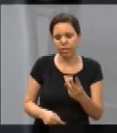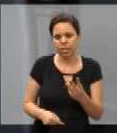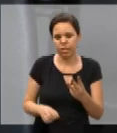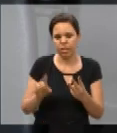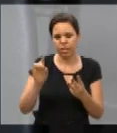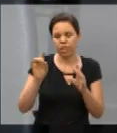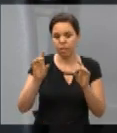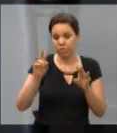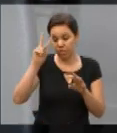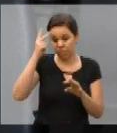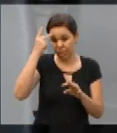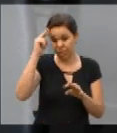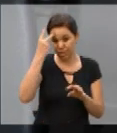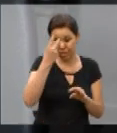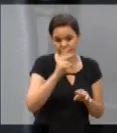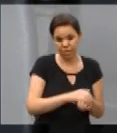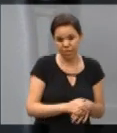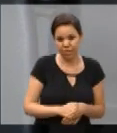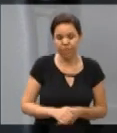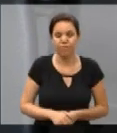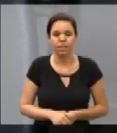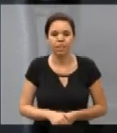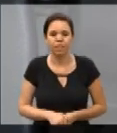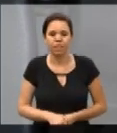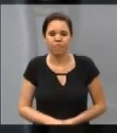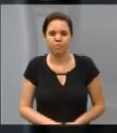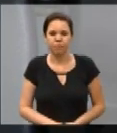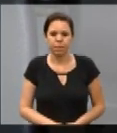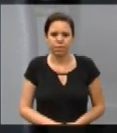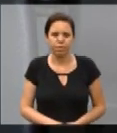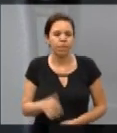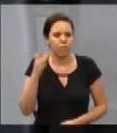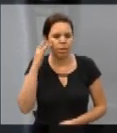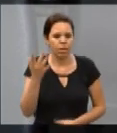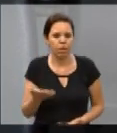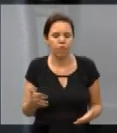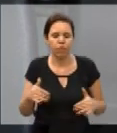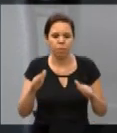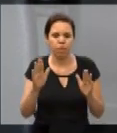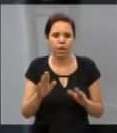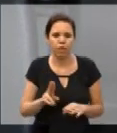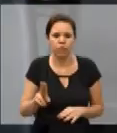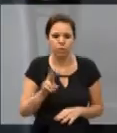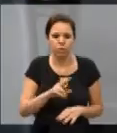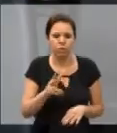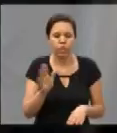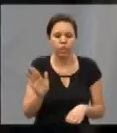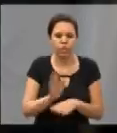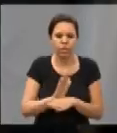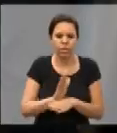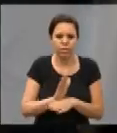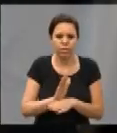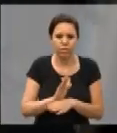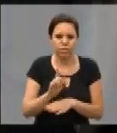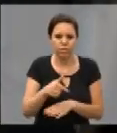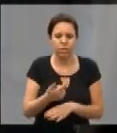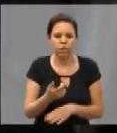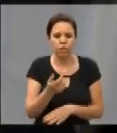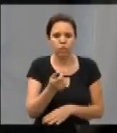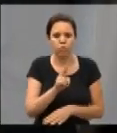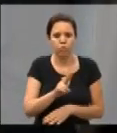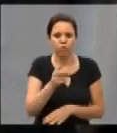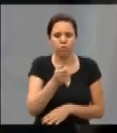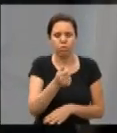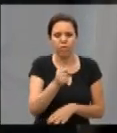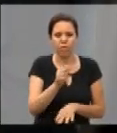porque televisão também é uma outra chavinha. Né? Eu acho que a mais contida, na minha opinião, é o cinema. Eu acho que você usa menos técnica,